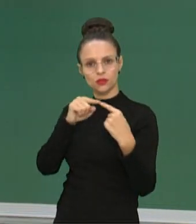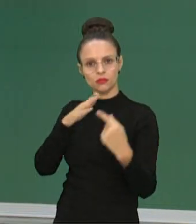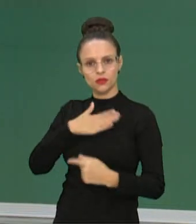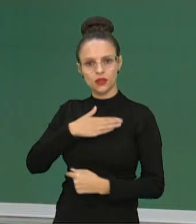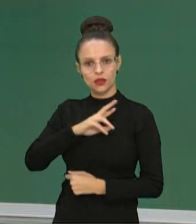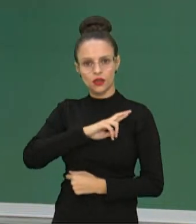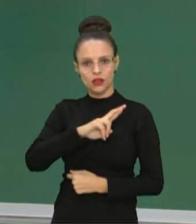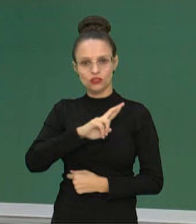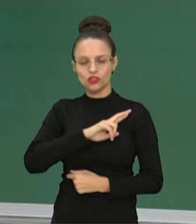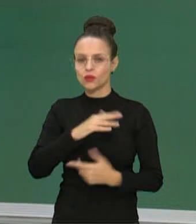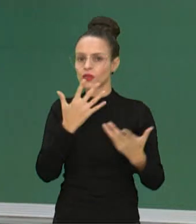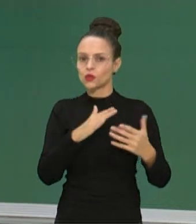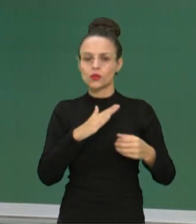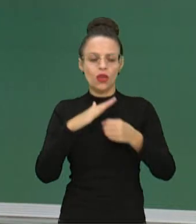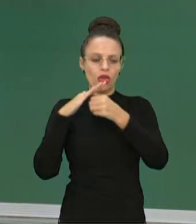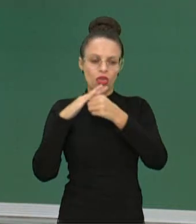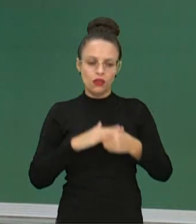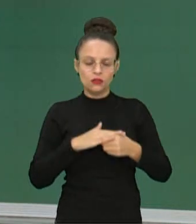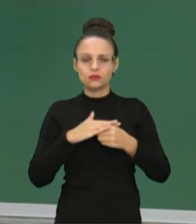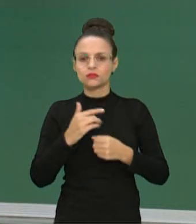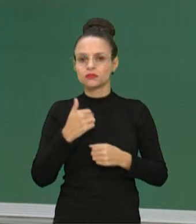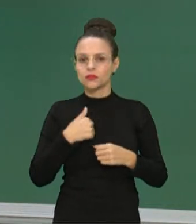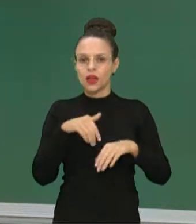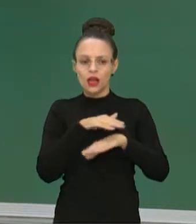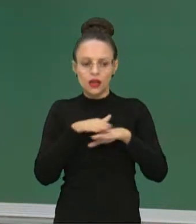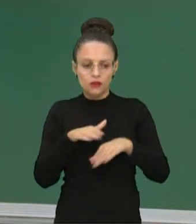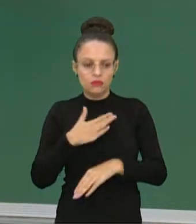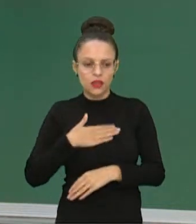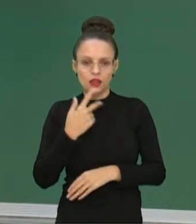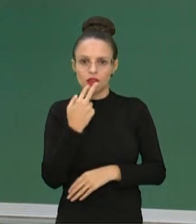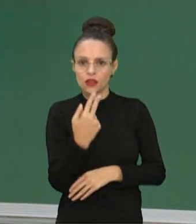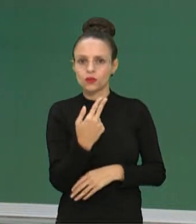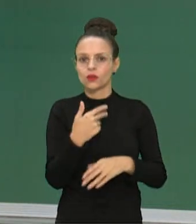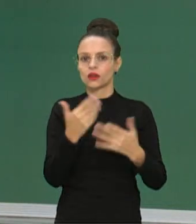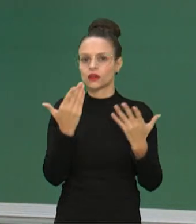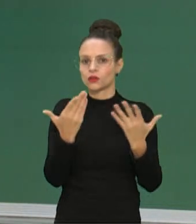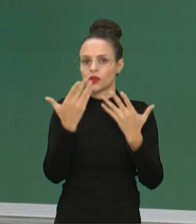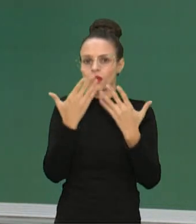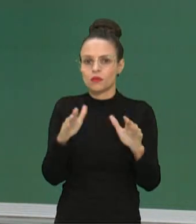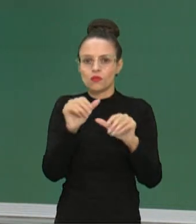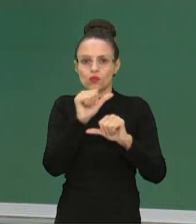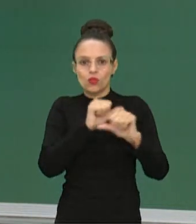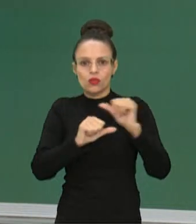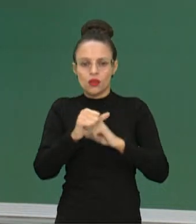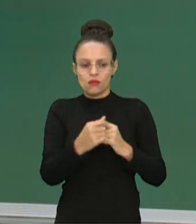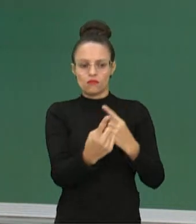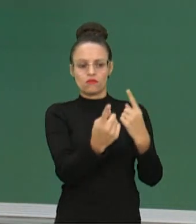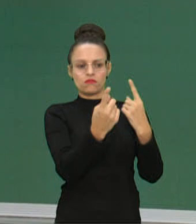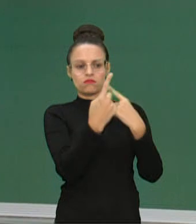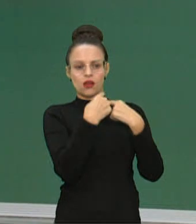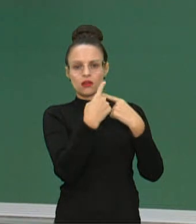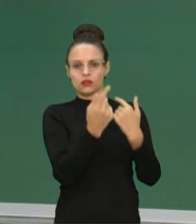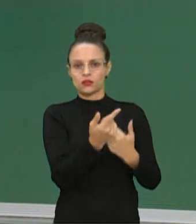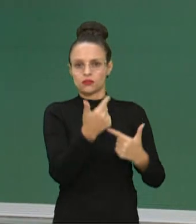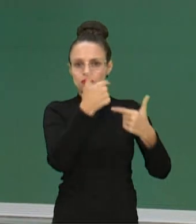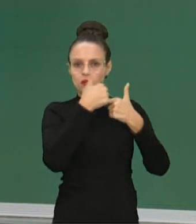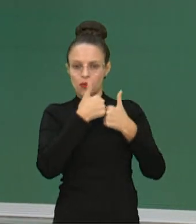religião, que não queira acabar com o meu alfabeto, que não queira mudar a minha religião, que não me obrigue